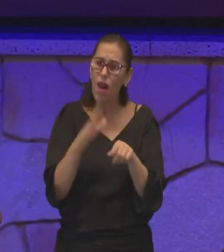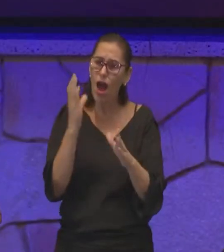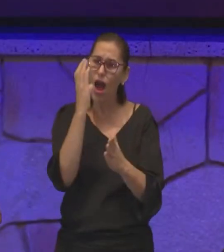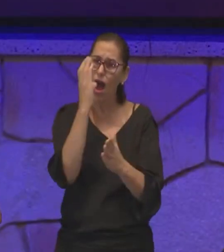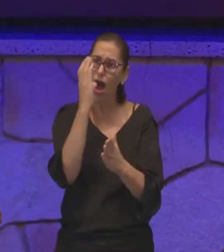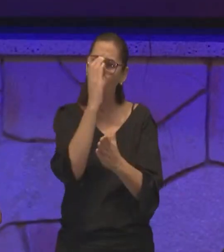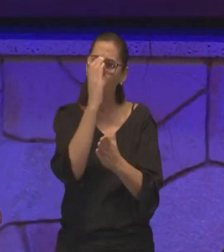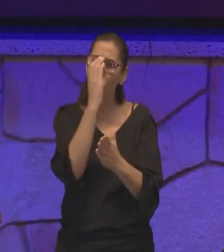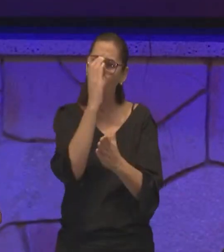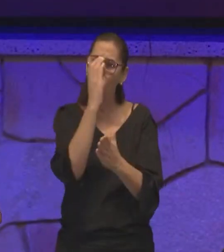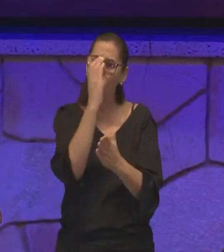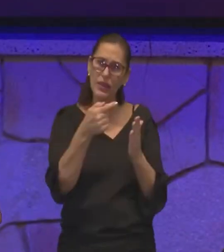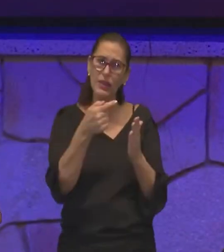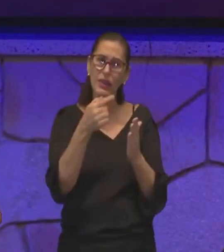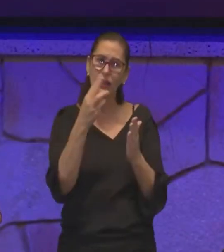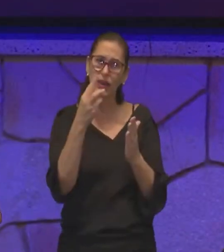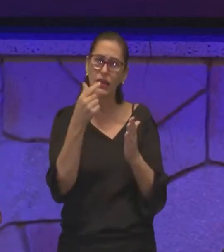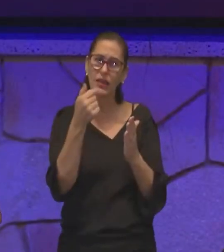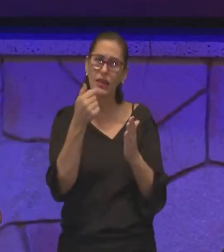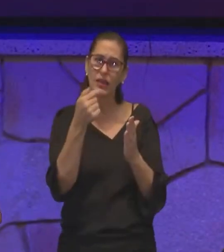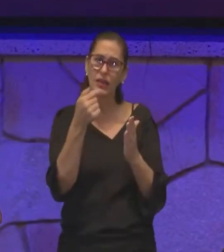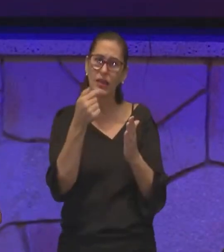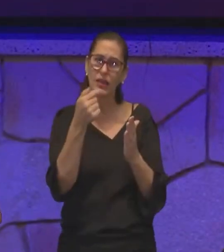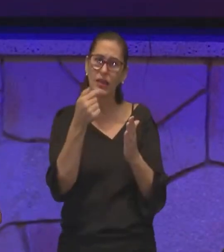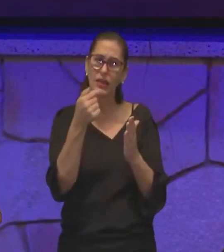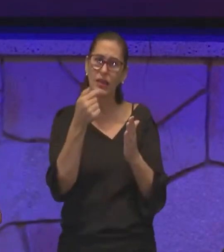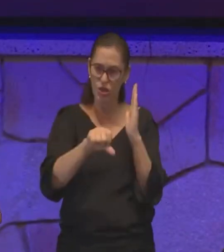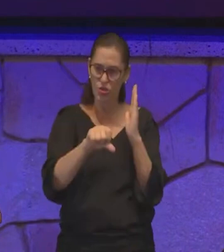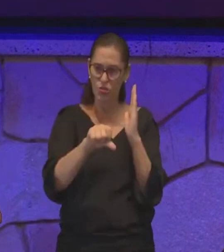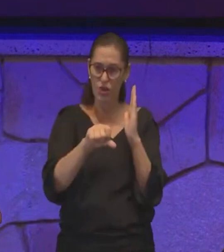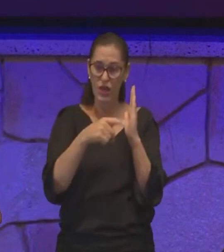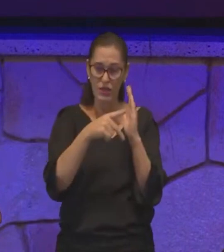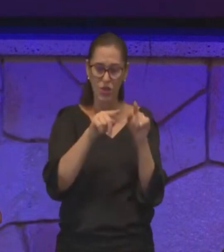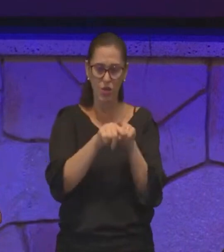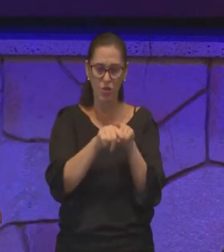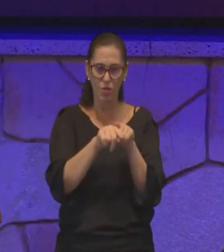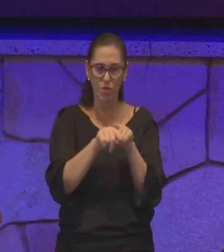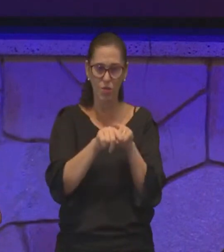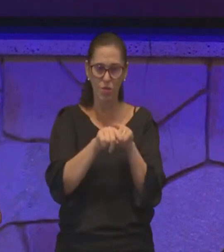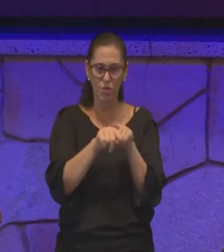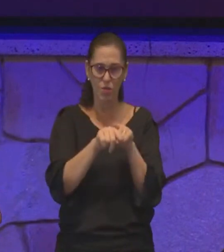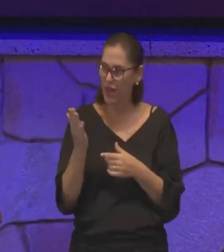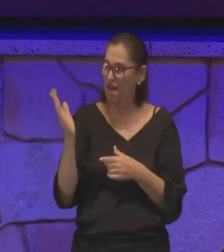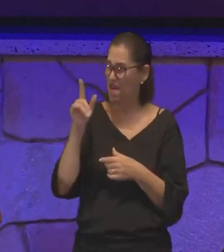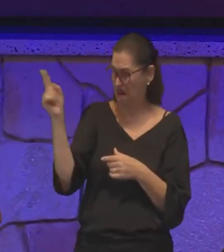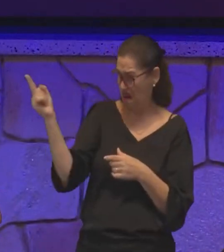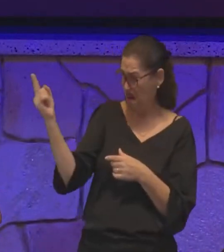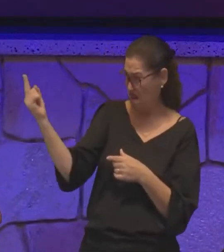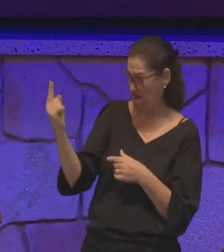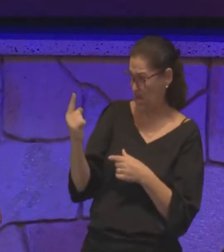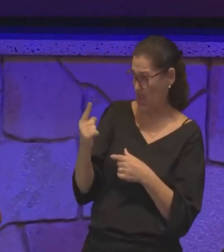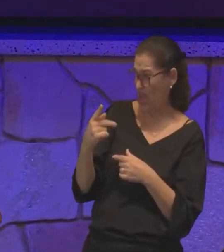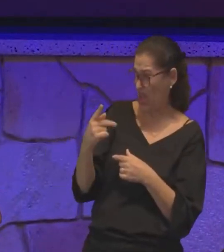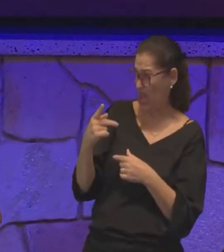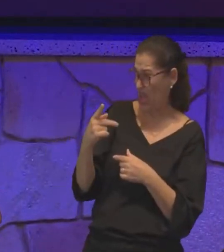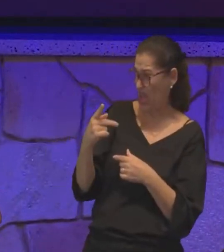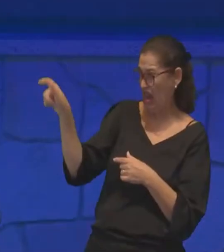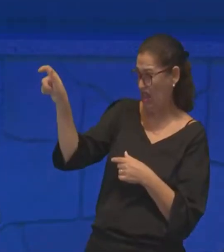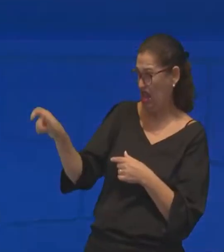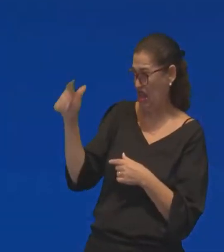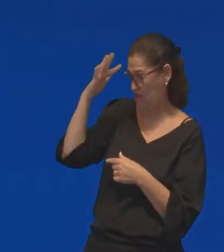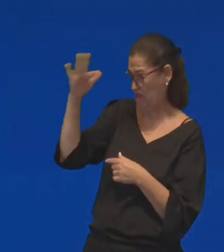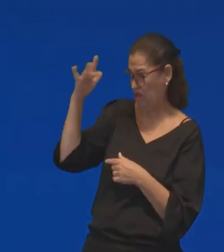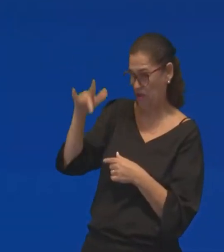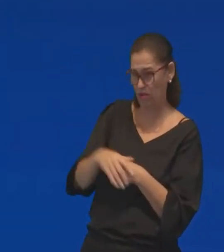capítulo 37, 19, dizem assim: o tal sonhador